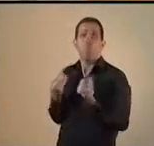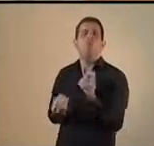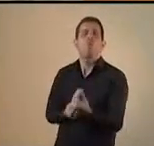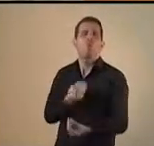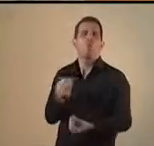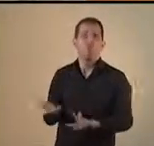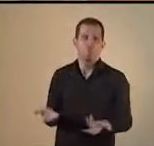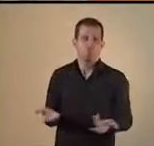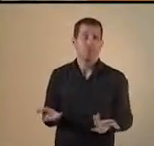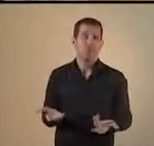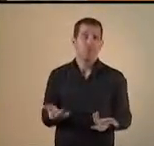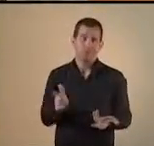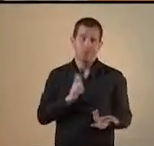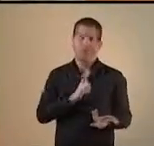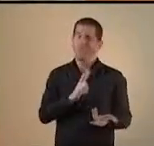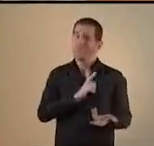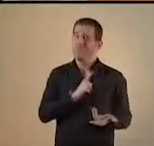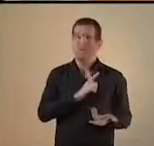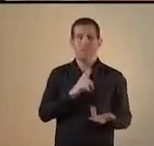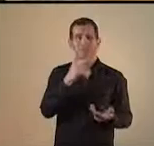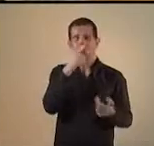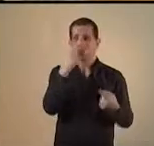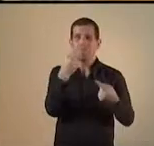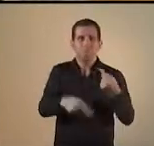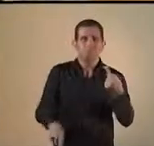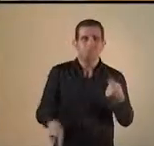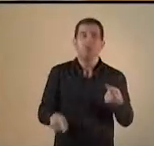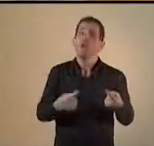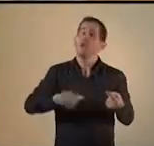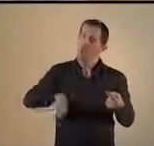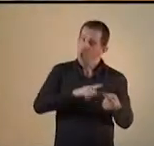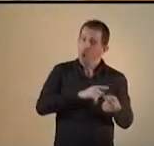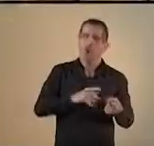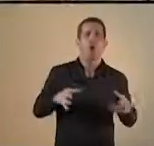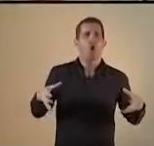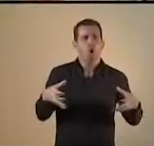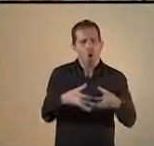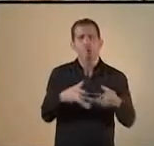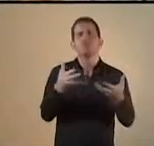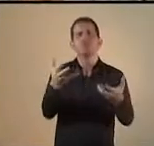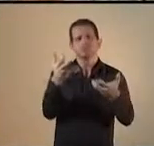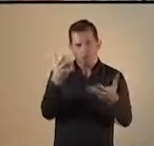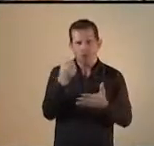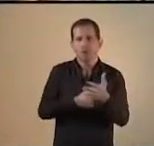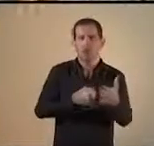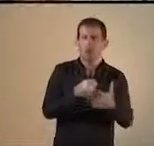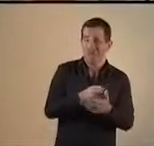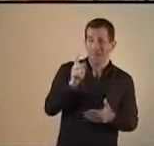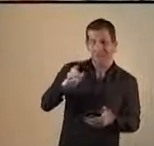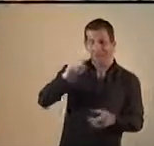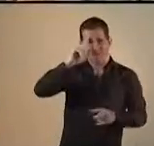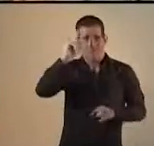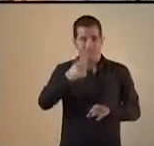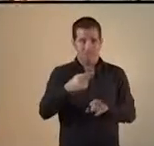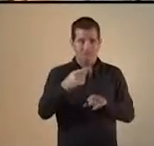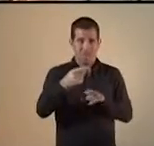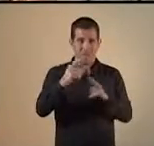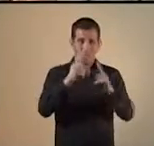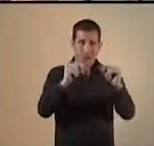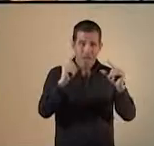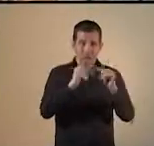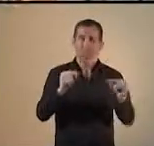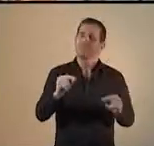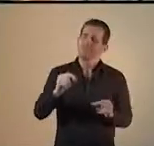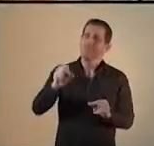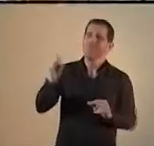da universidade, aos princípios, né, que a classe, que é a valorização... Decisão de Brasília, então? É a decisão de Brasília.